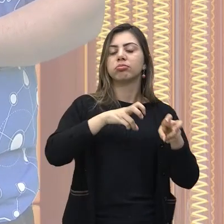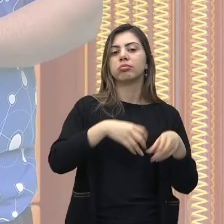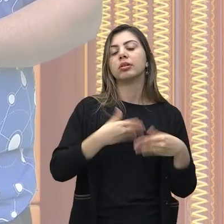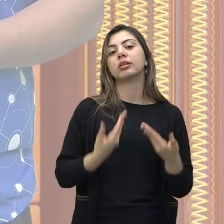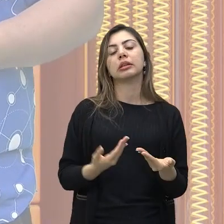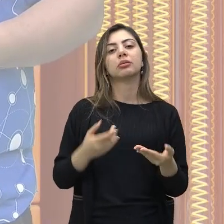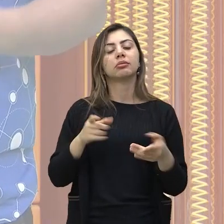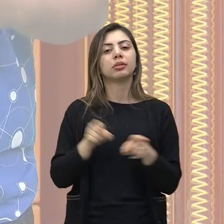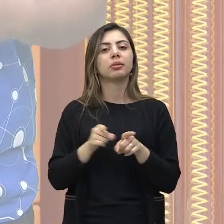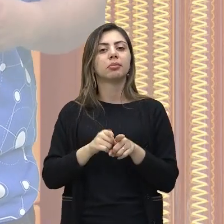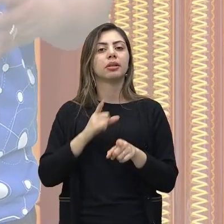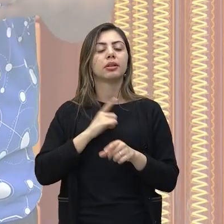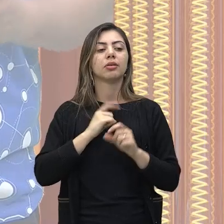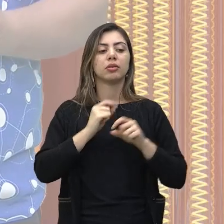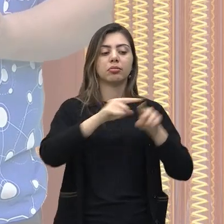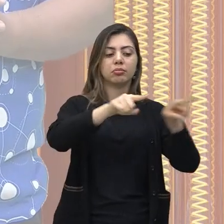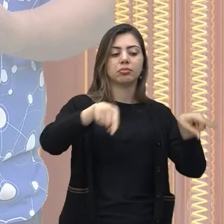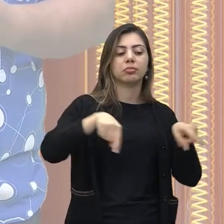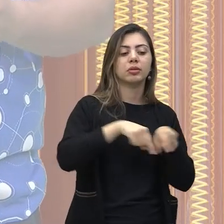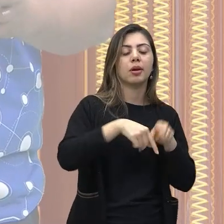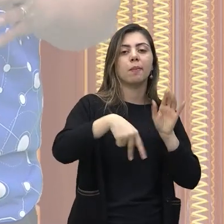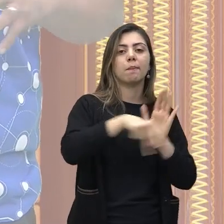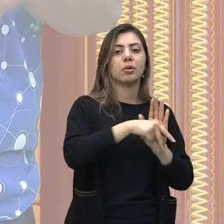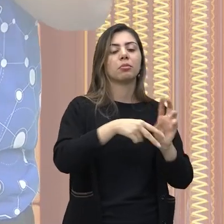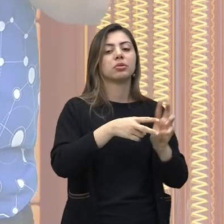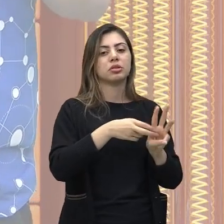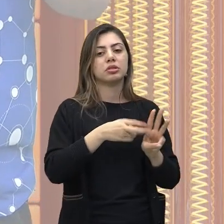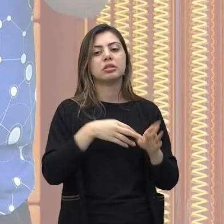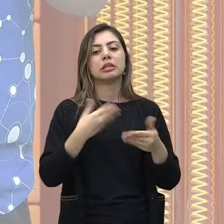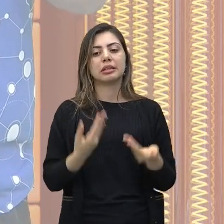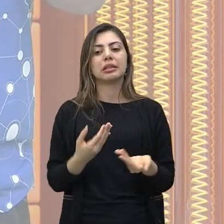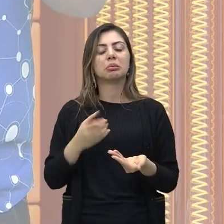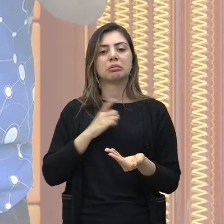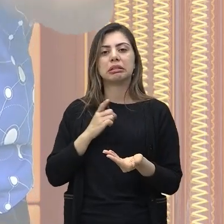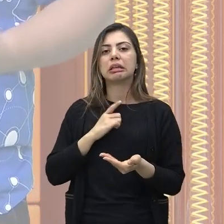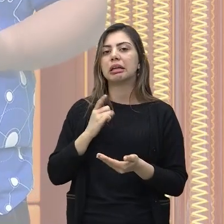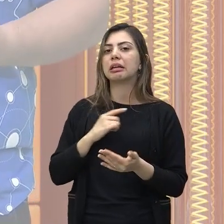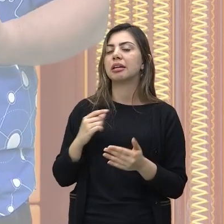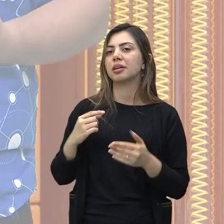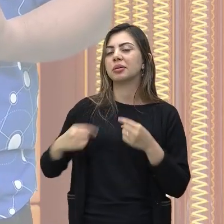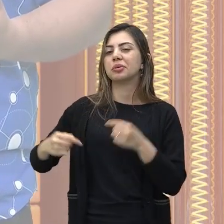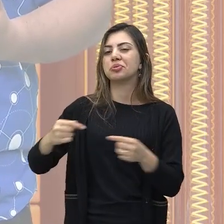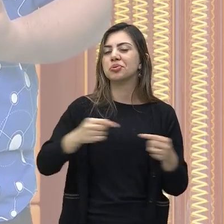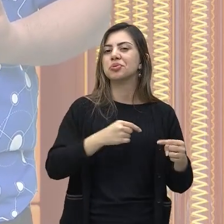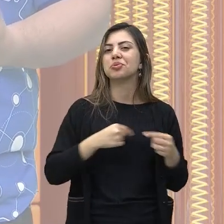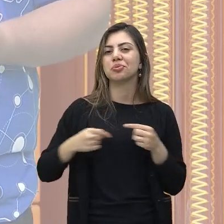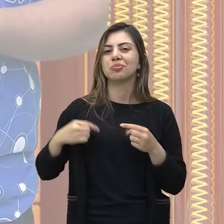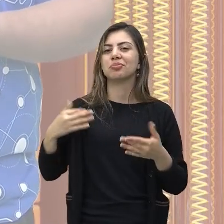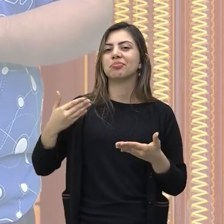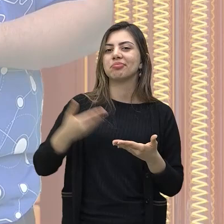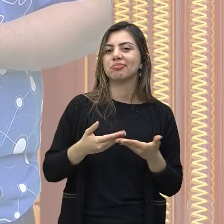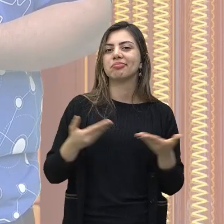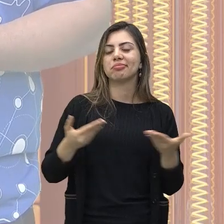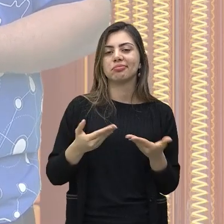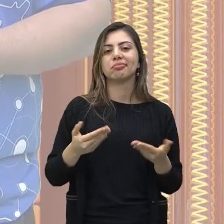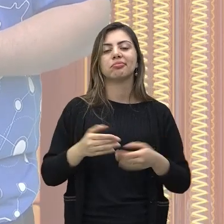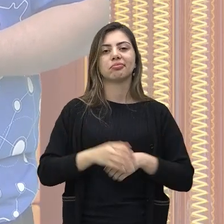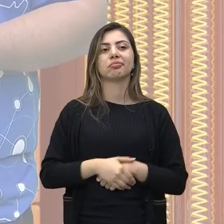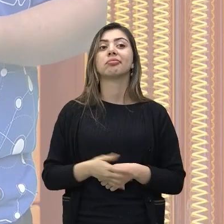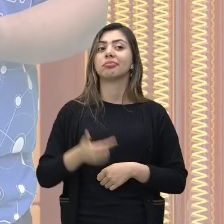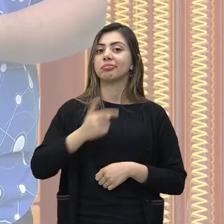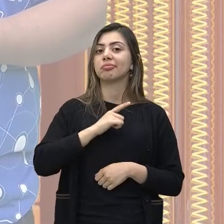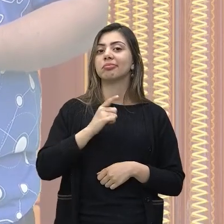também da demarcação de terras indígenas, que são processos que são sempre discutidos, né? E que estão sempre também nas